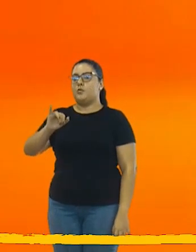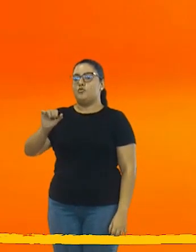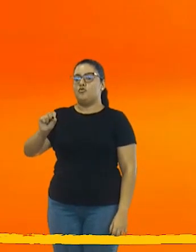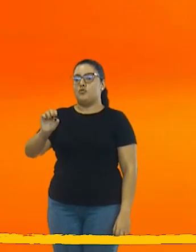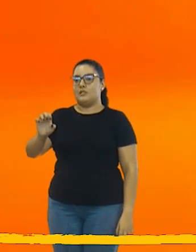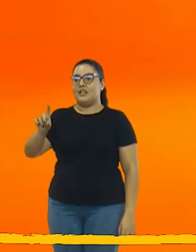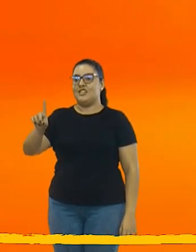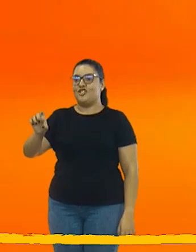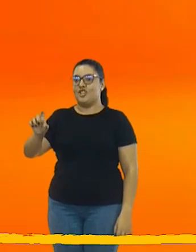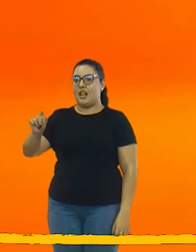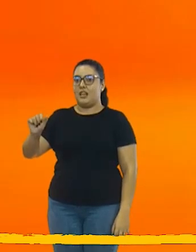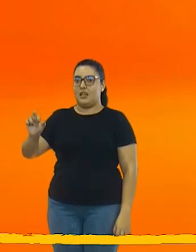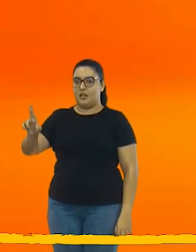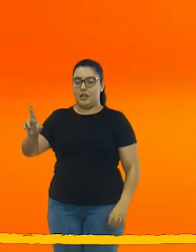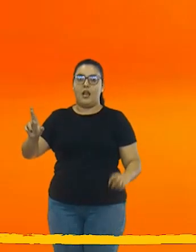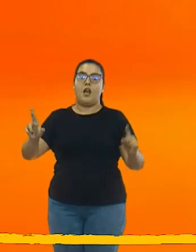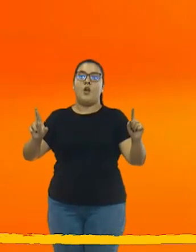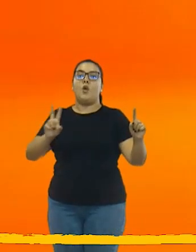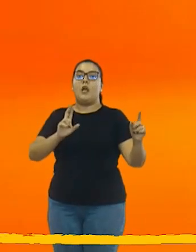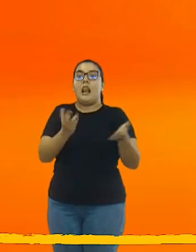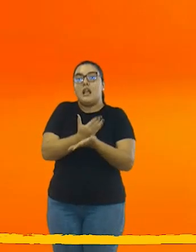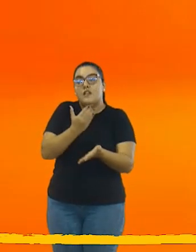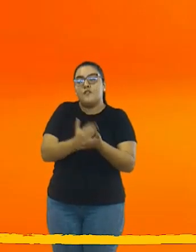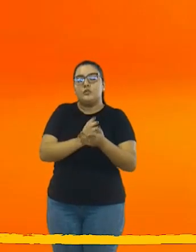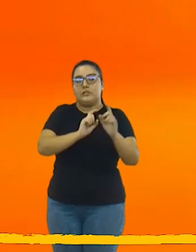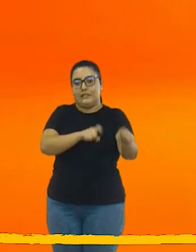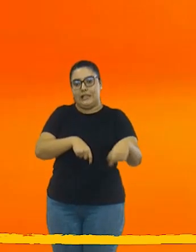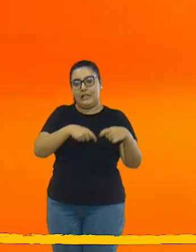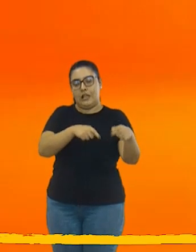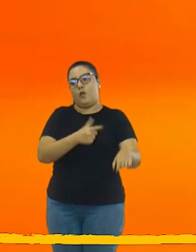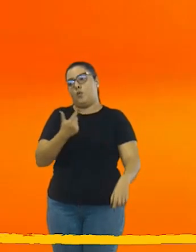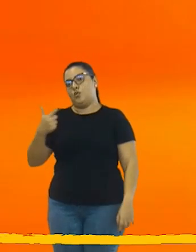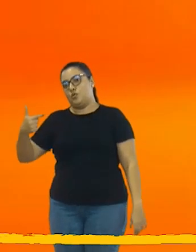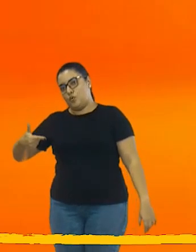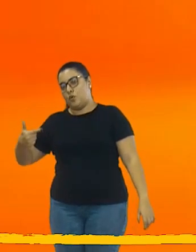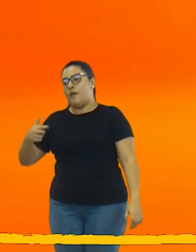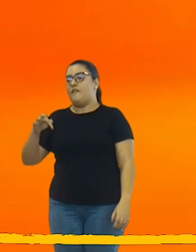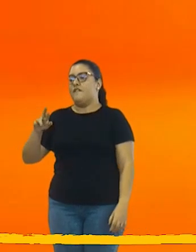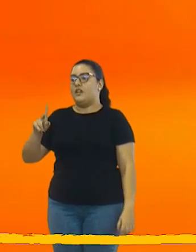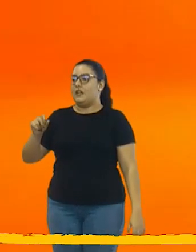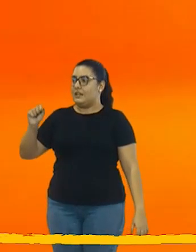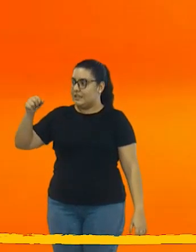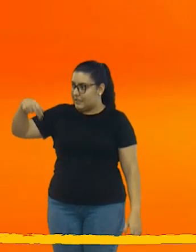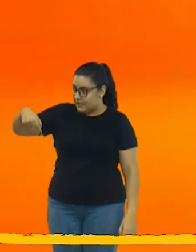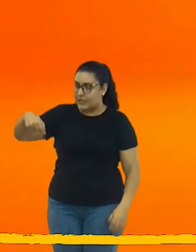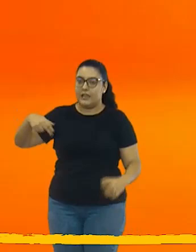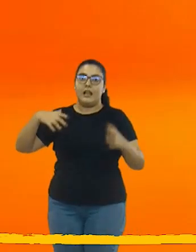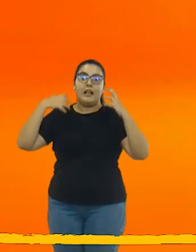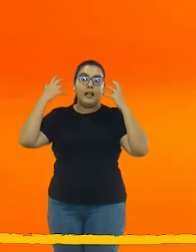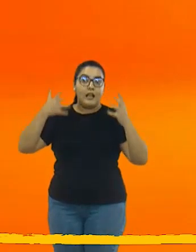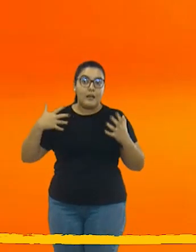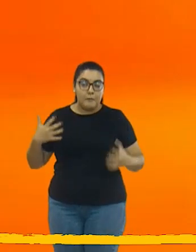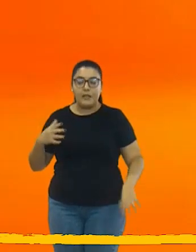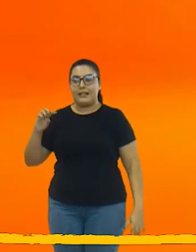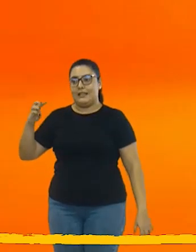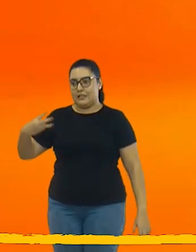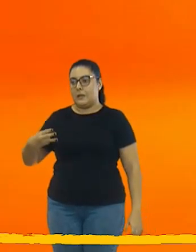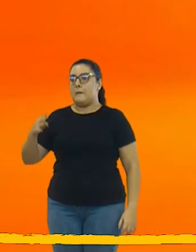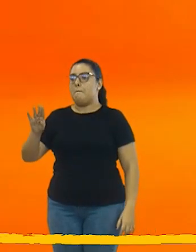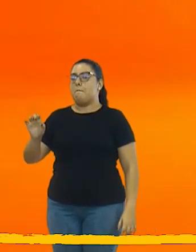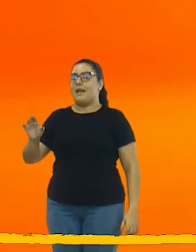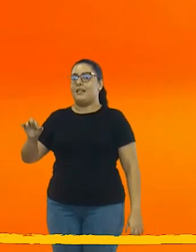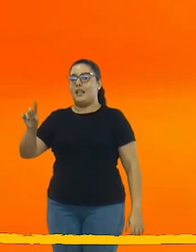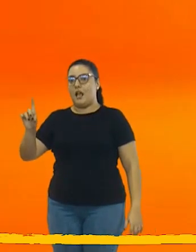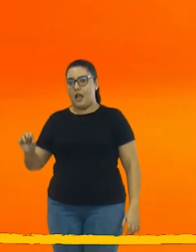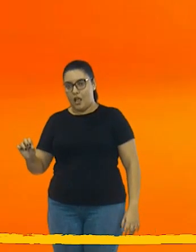Sertanejo, Franklin Távora com o Cabeleira, Bernardo Guimarães com a